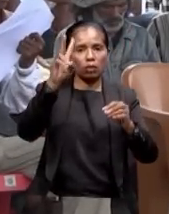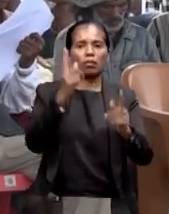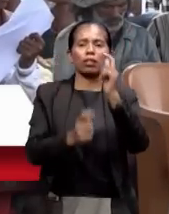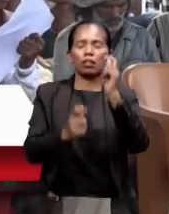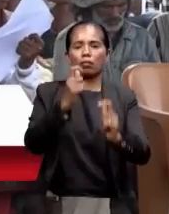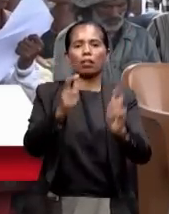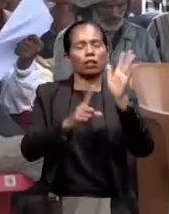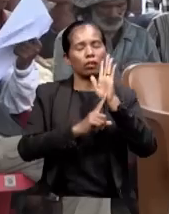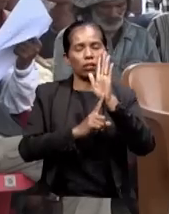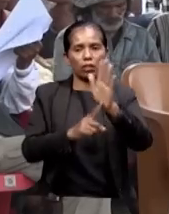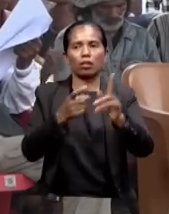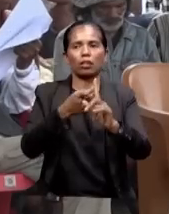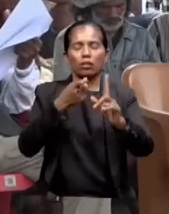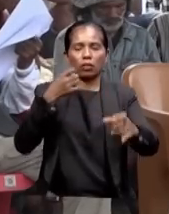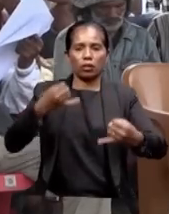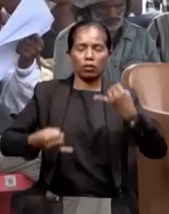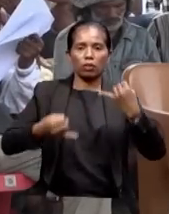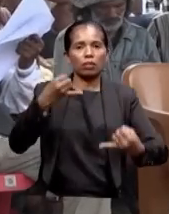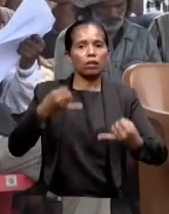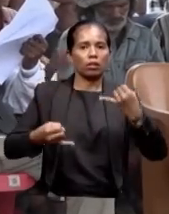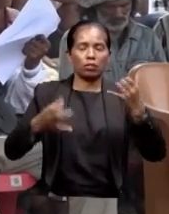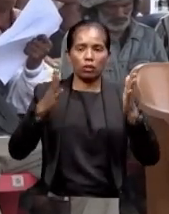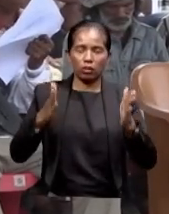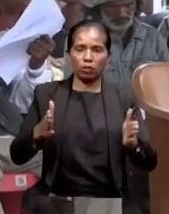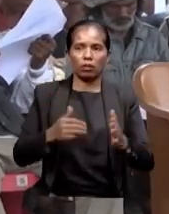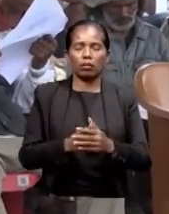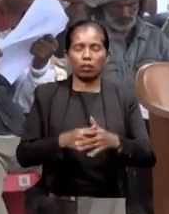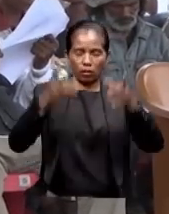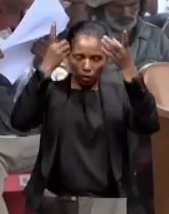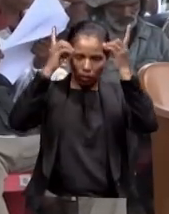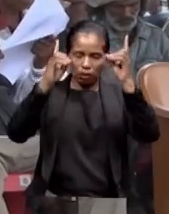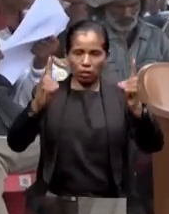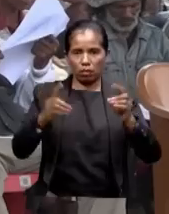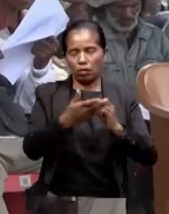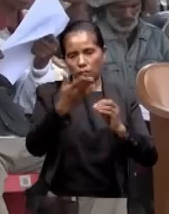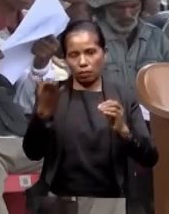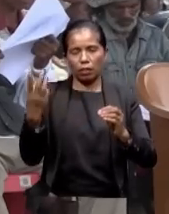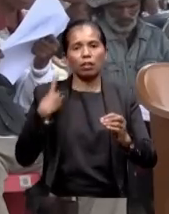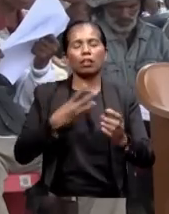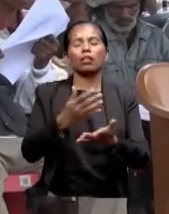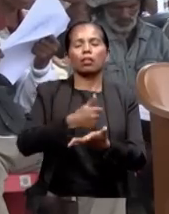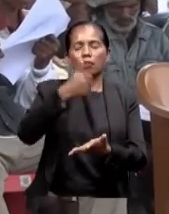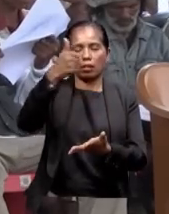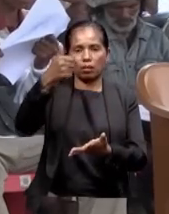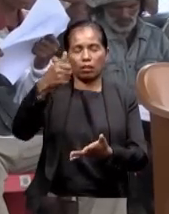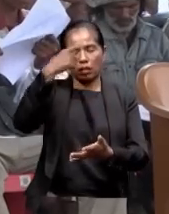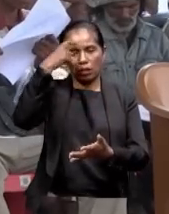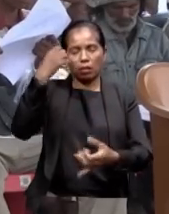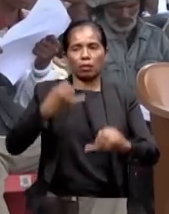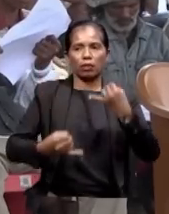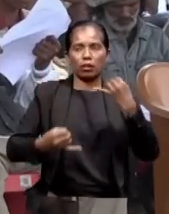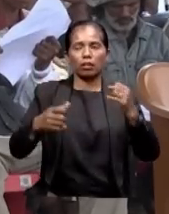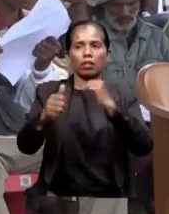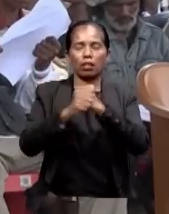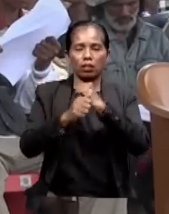fosai. Liusi juiz kolektivu. Decisão é Câmara Sira, Itamaná. Tamba juiz coletivo, minha ação